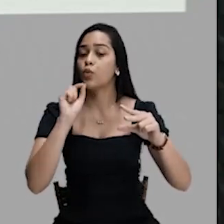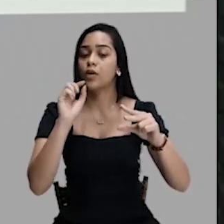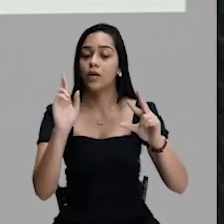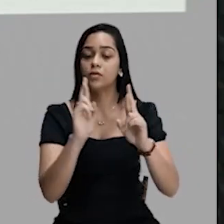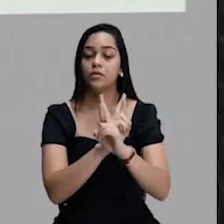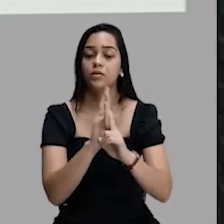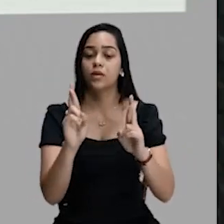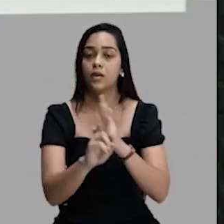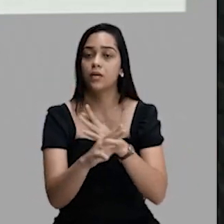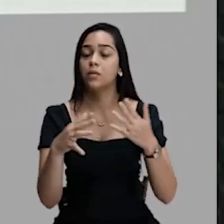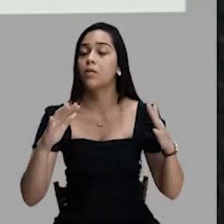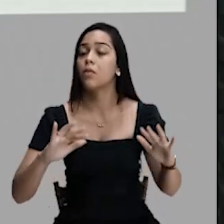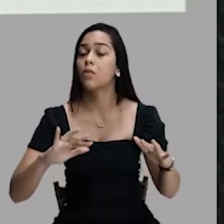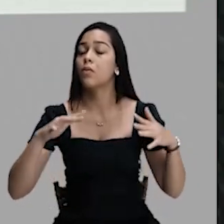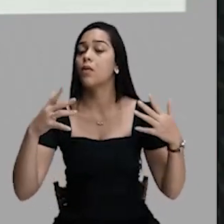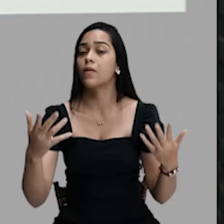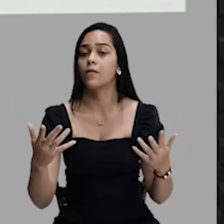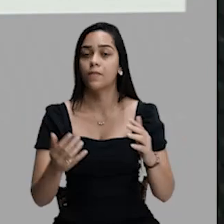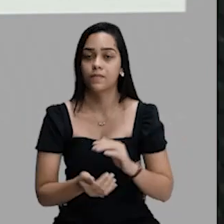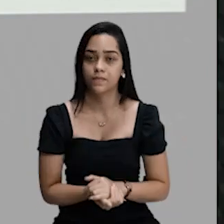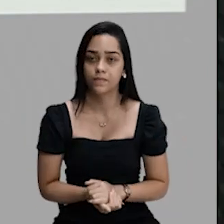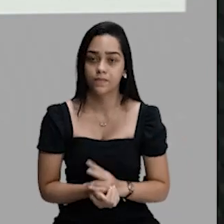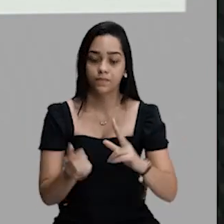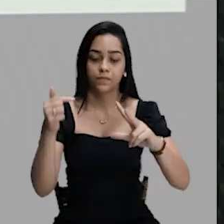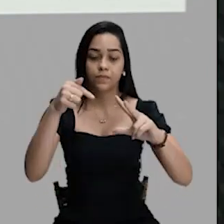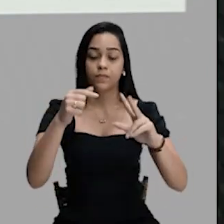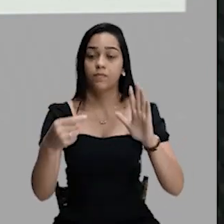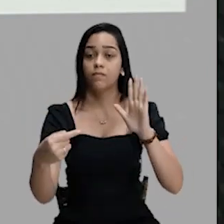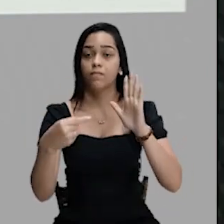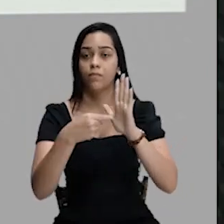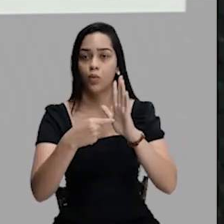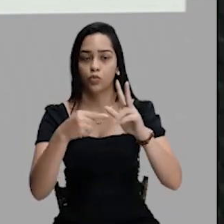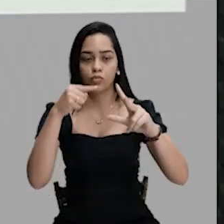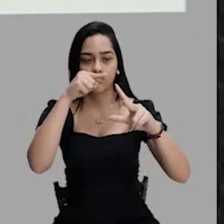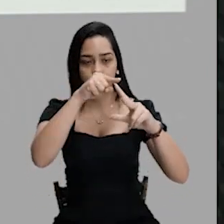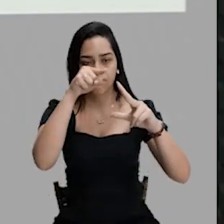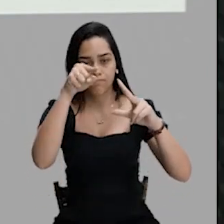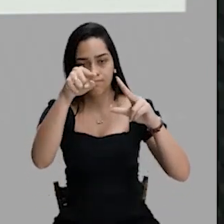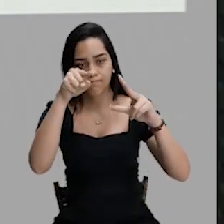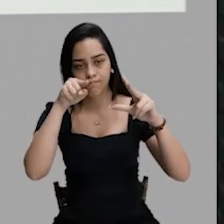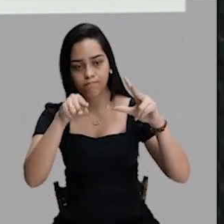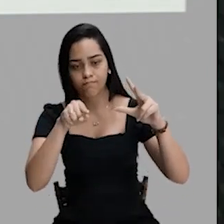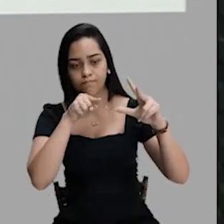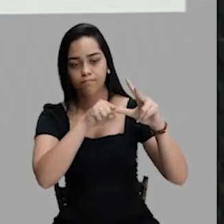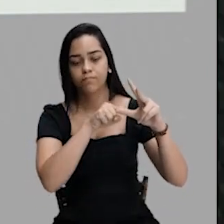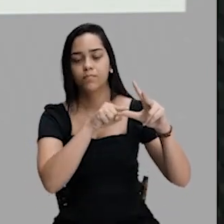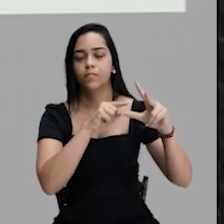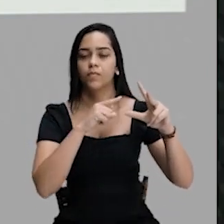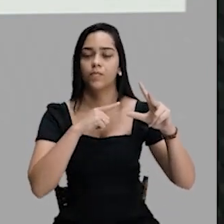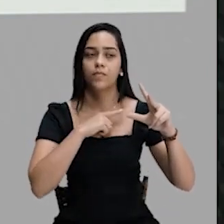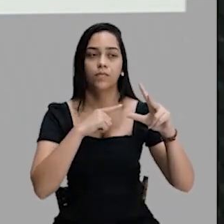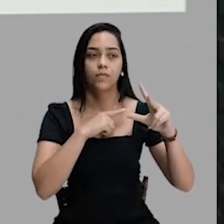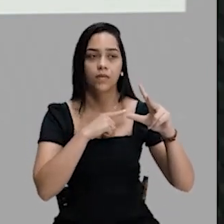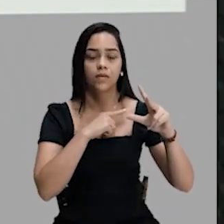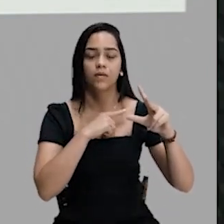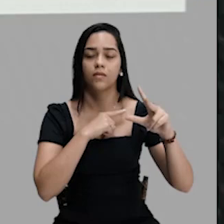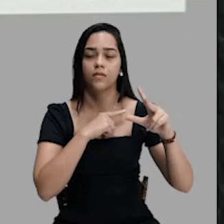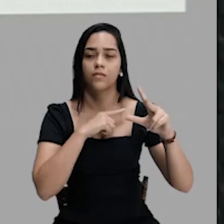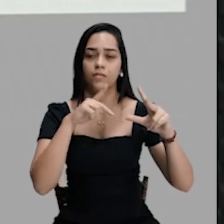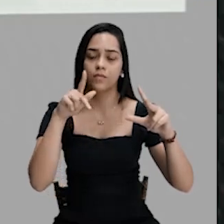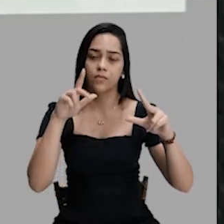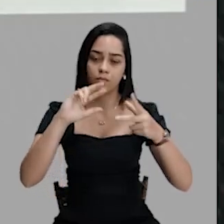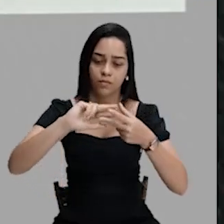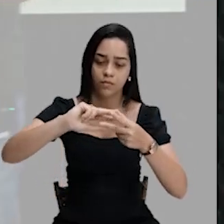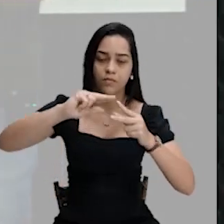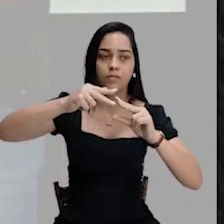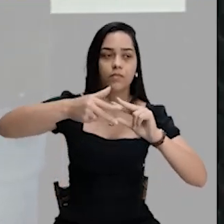ao quê? Qual é o elemento primitivo? Ele está associado ao ponto. Tá? Então, esse vértice aqui que forma o